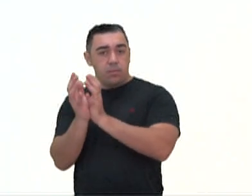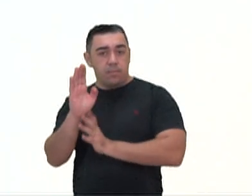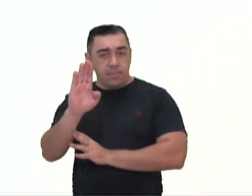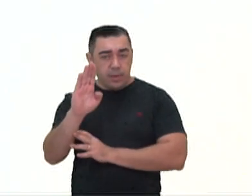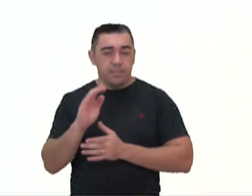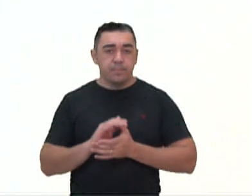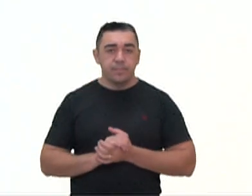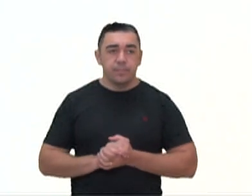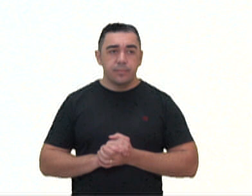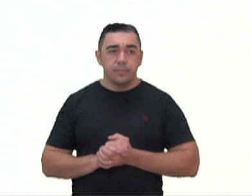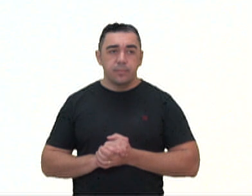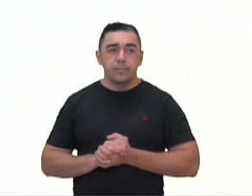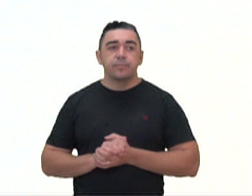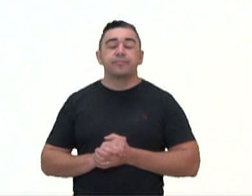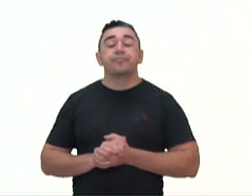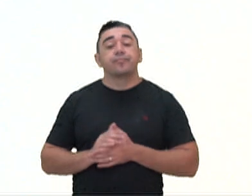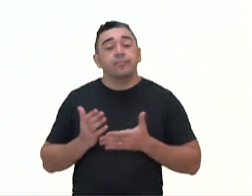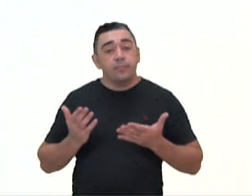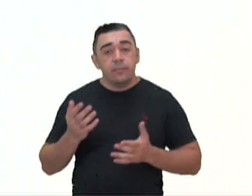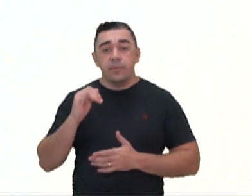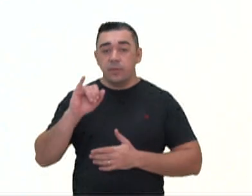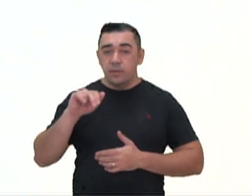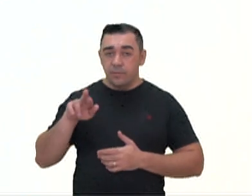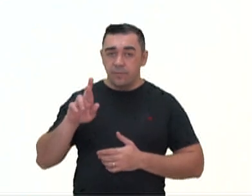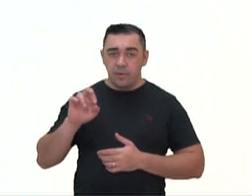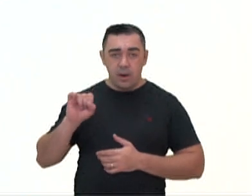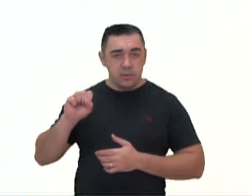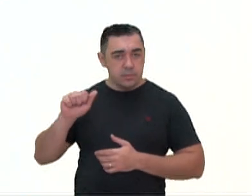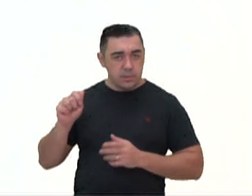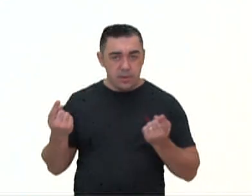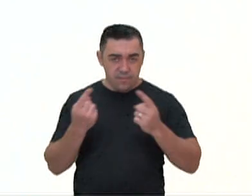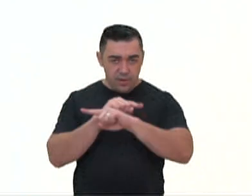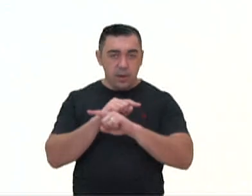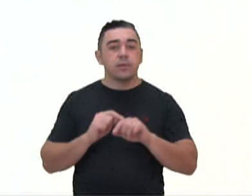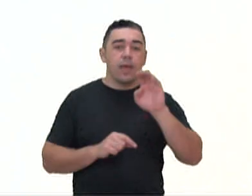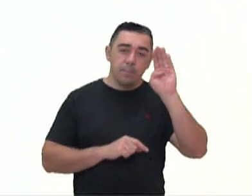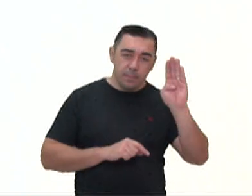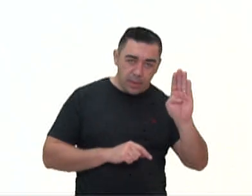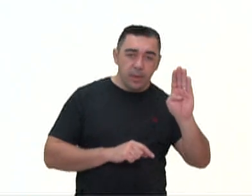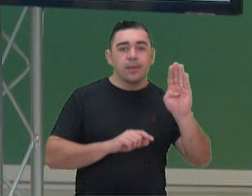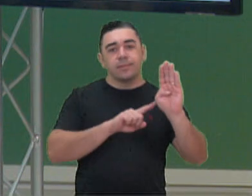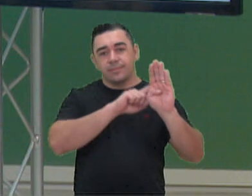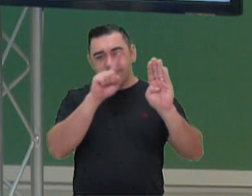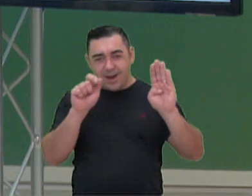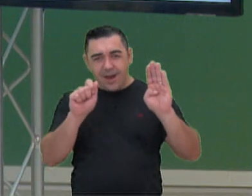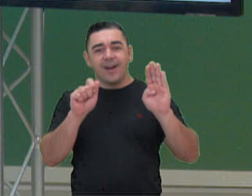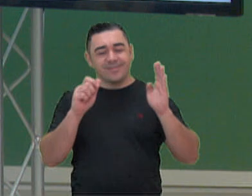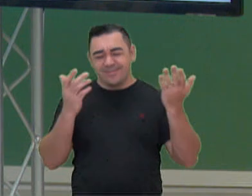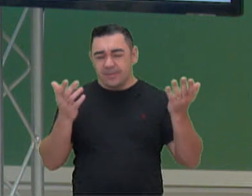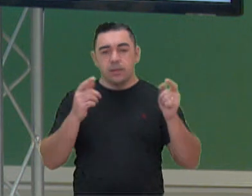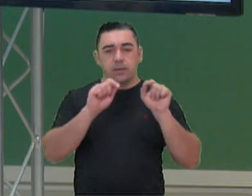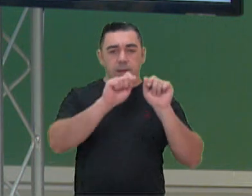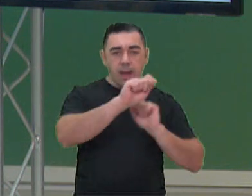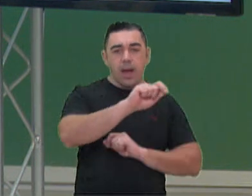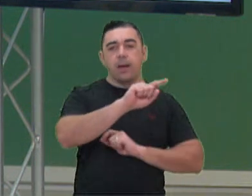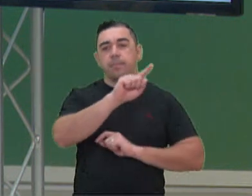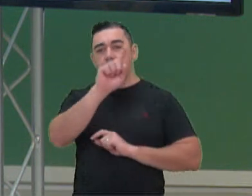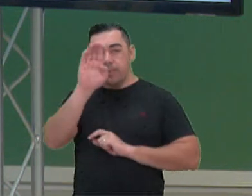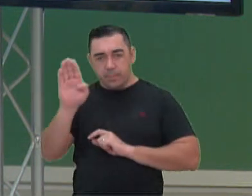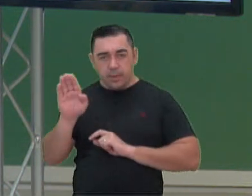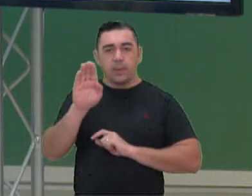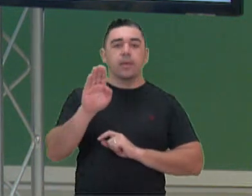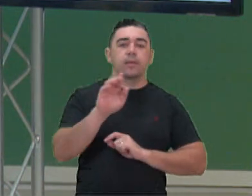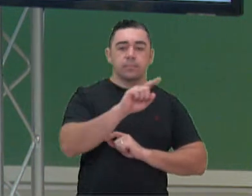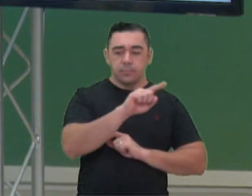traz os elementos do conjunto B para o conjunto A. É isso mesmo. Se eu tenho uma lei de formação que leva 1 para